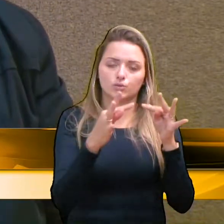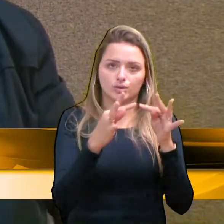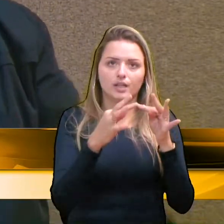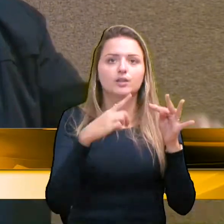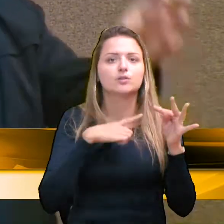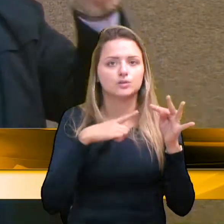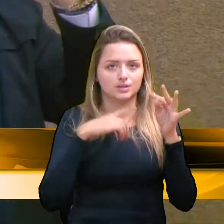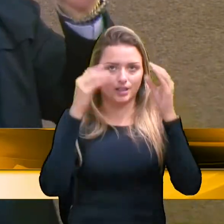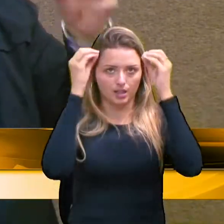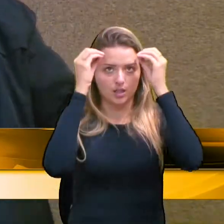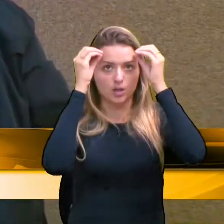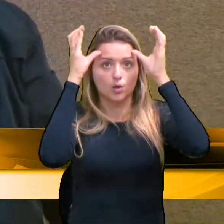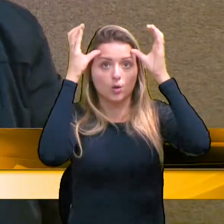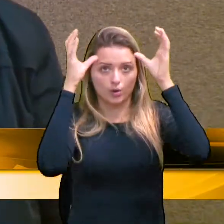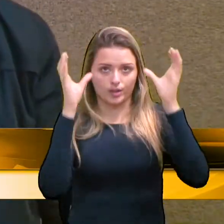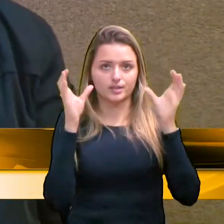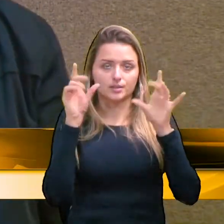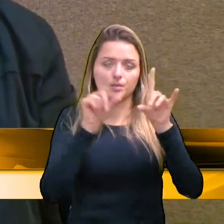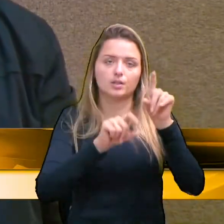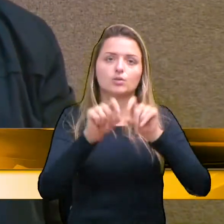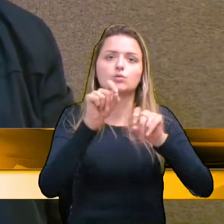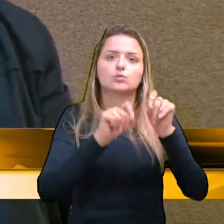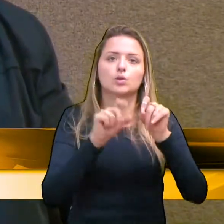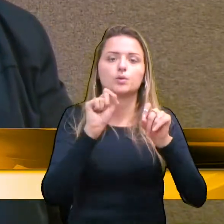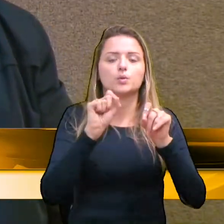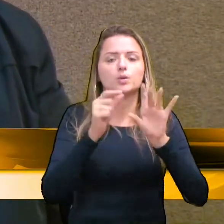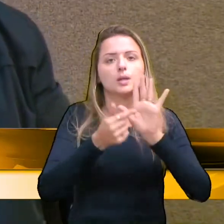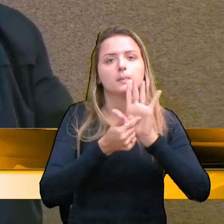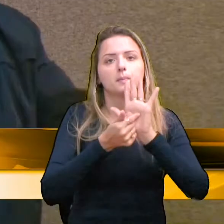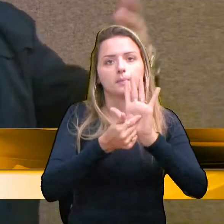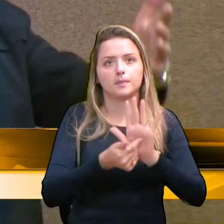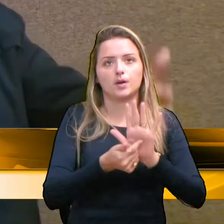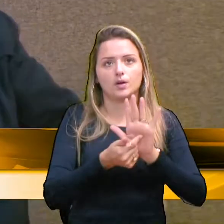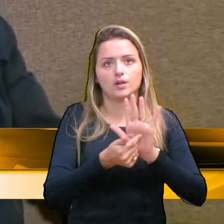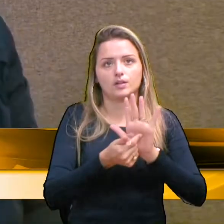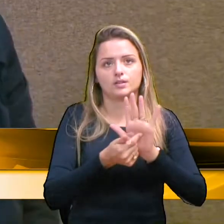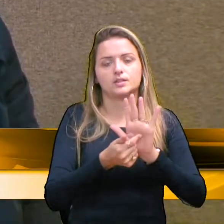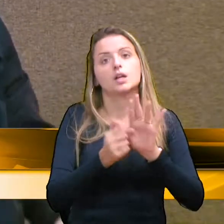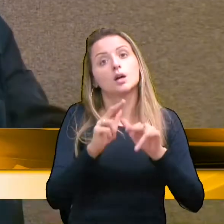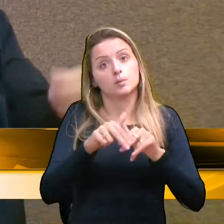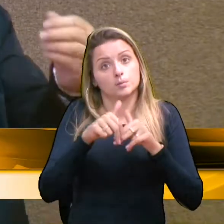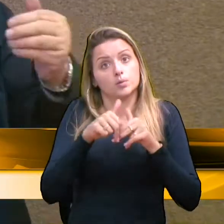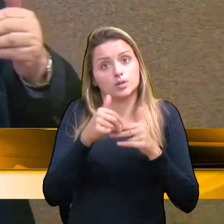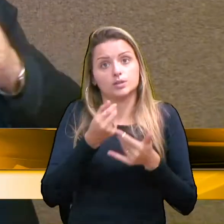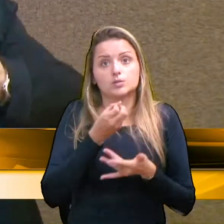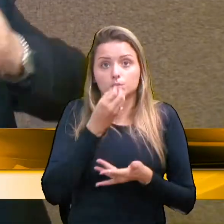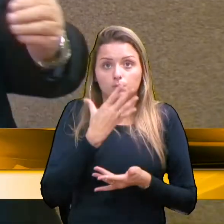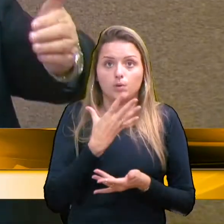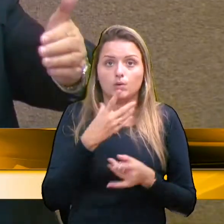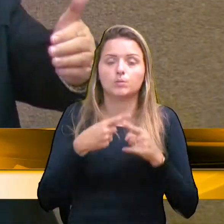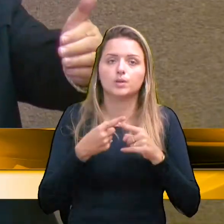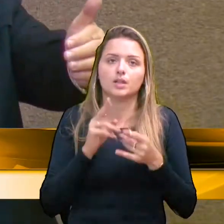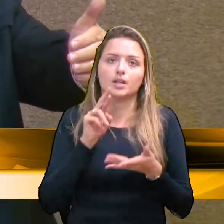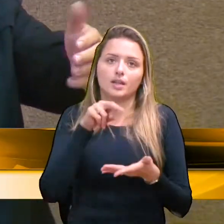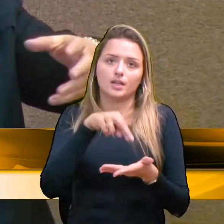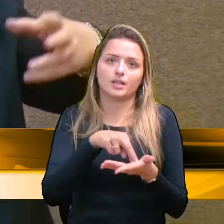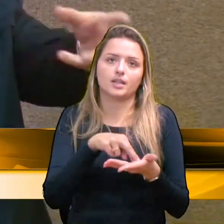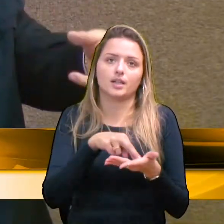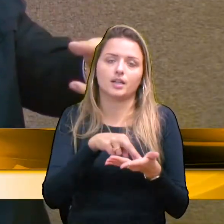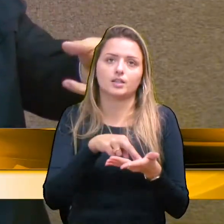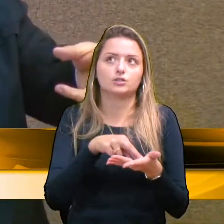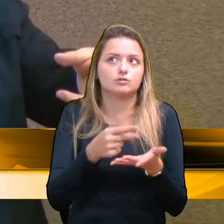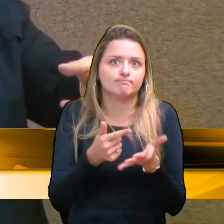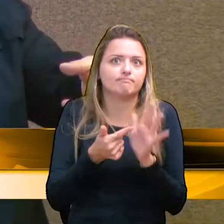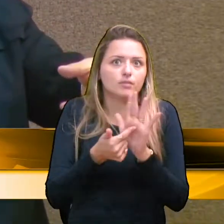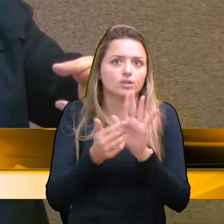parte dos técnicos das questões que lá estão colocadas, e isso, nesse sentido, é bom, porque isso, na realidade, vai refletir ali na frente, quem